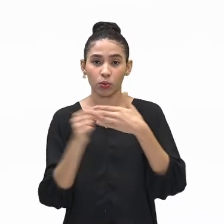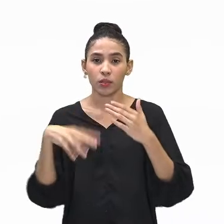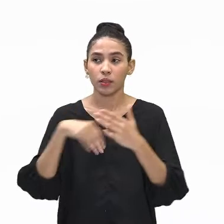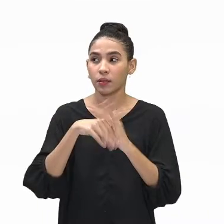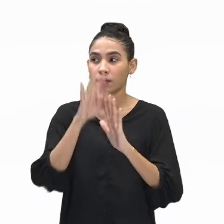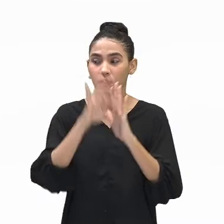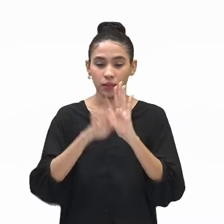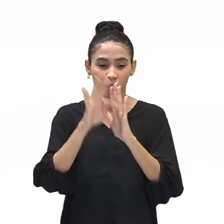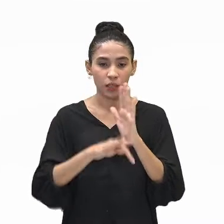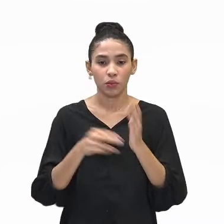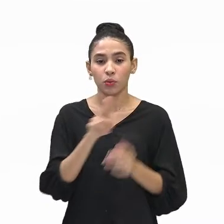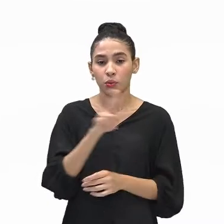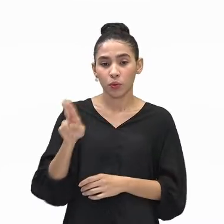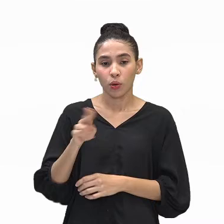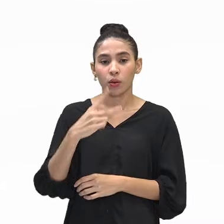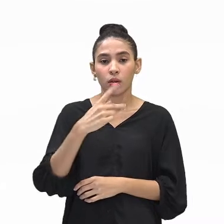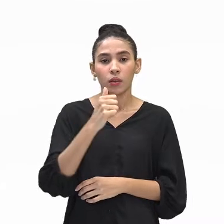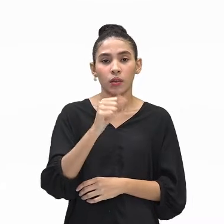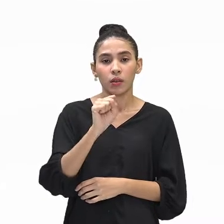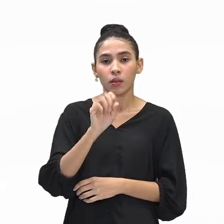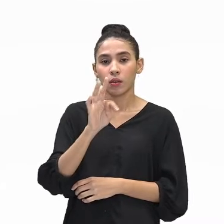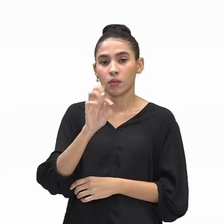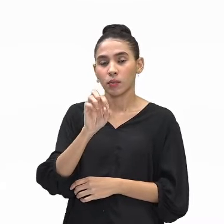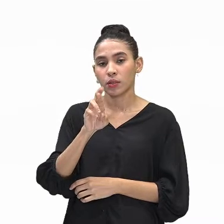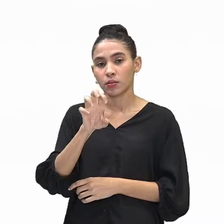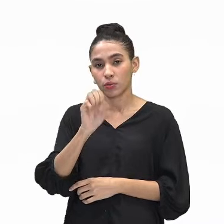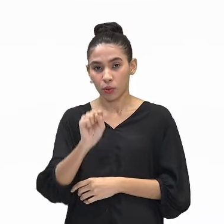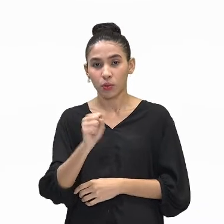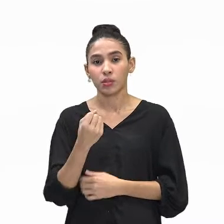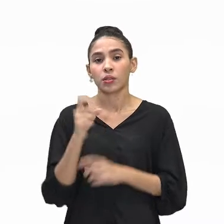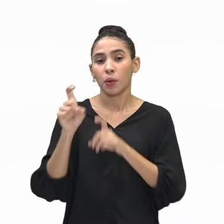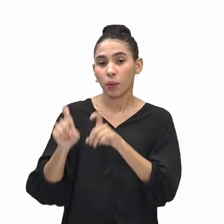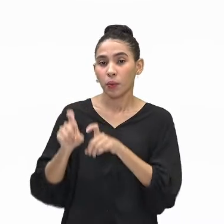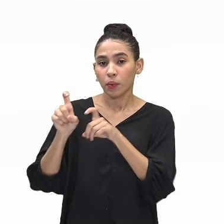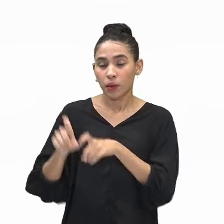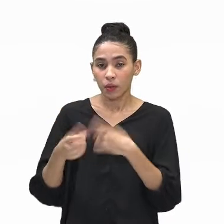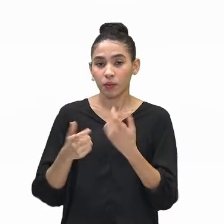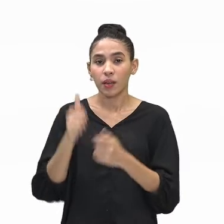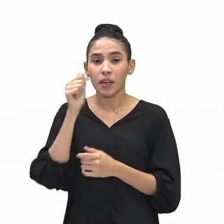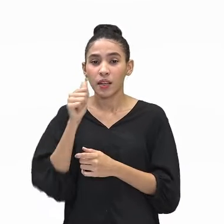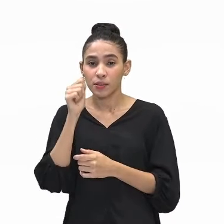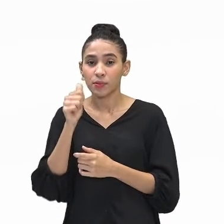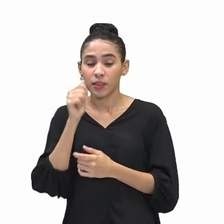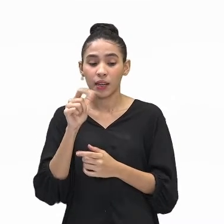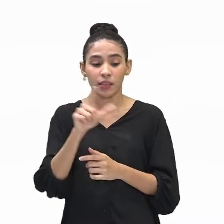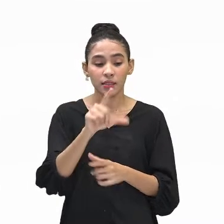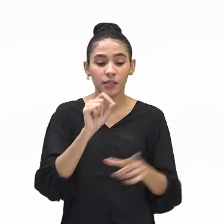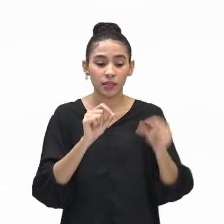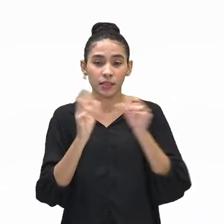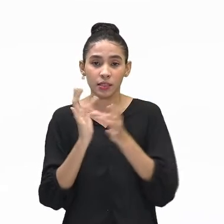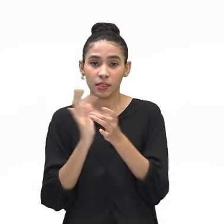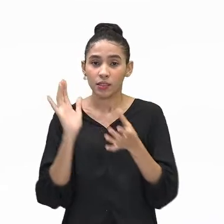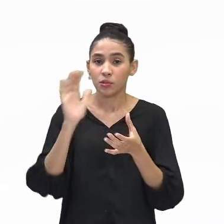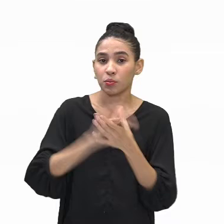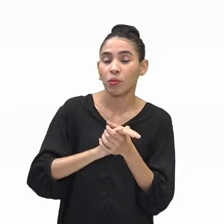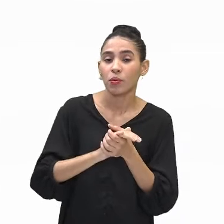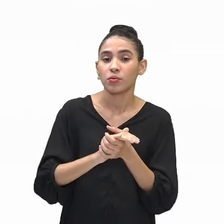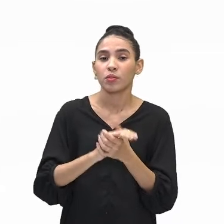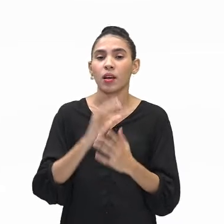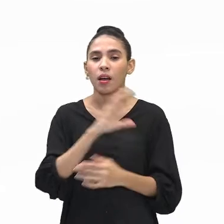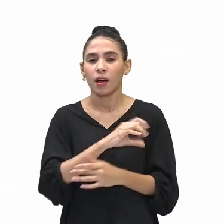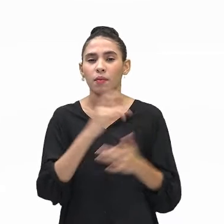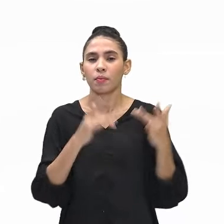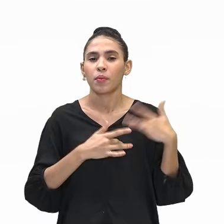texto se chamam de pastores rurais e as mulheres, que seriam as suas esposas, o seu amor, digamos